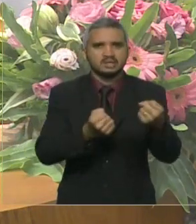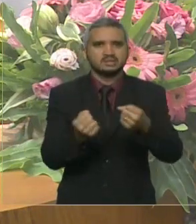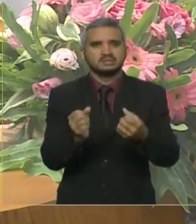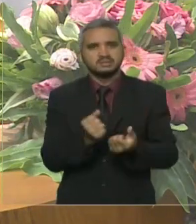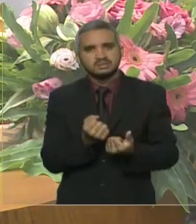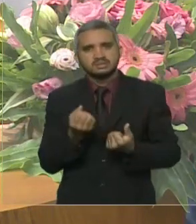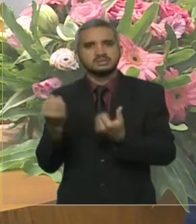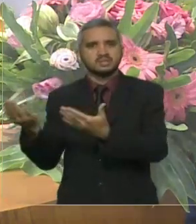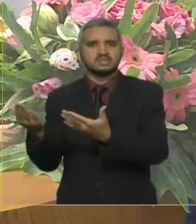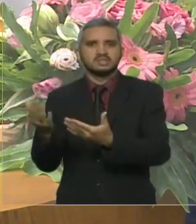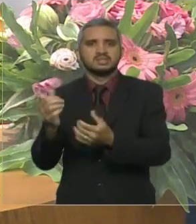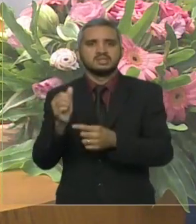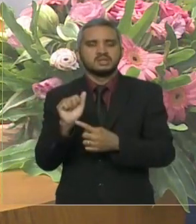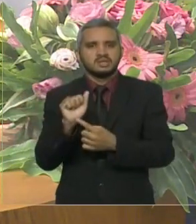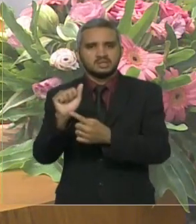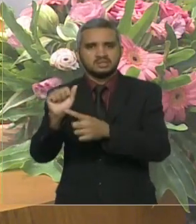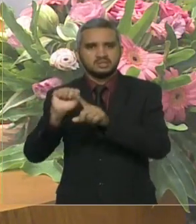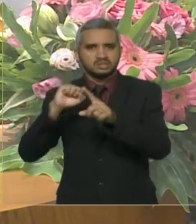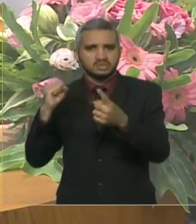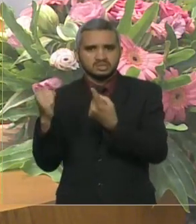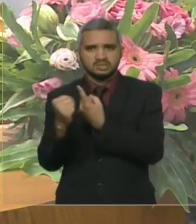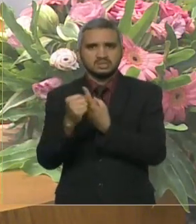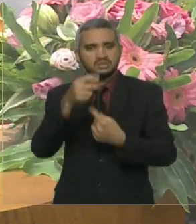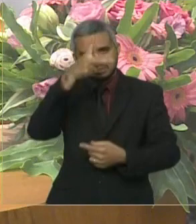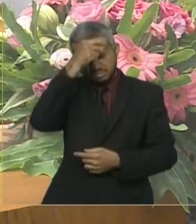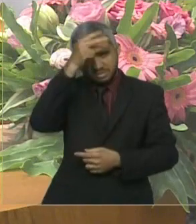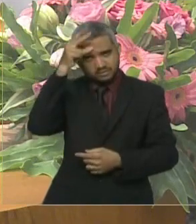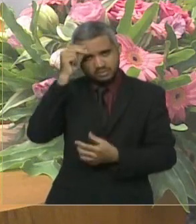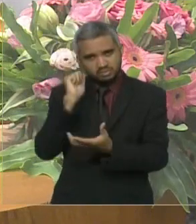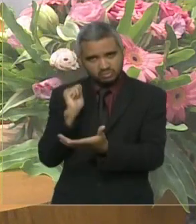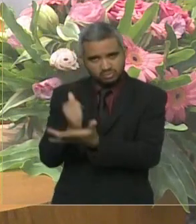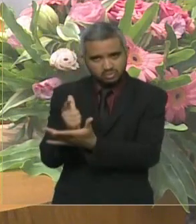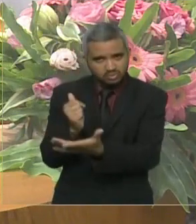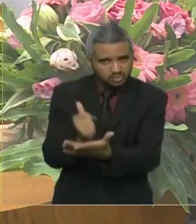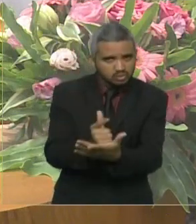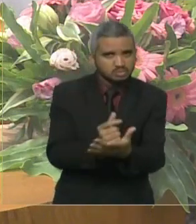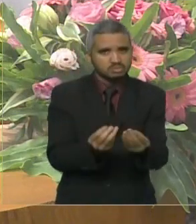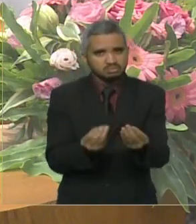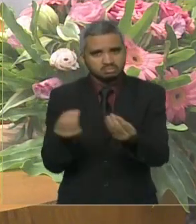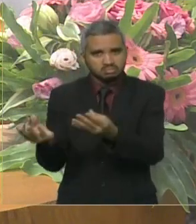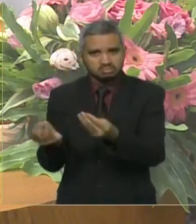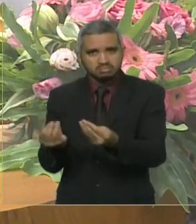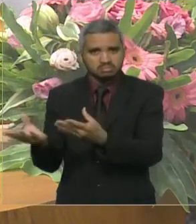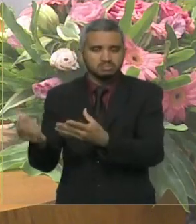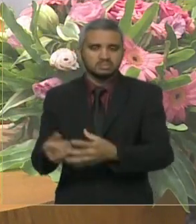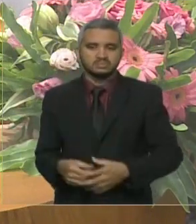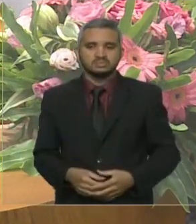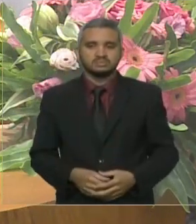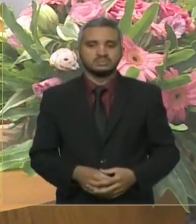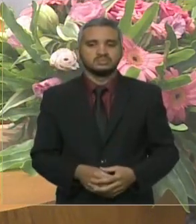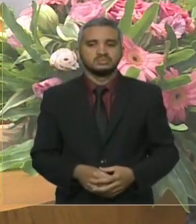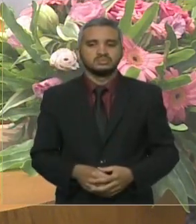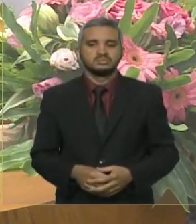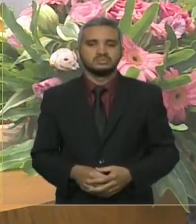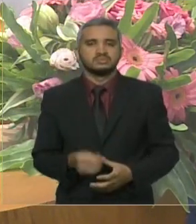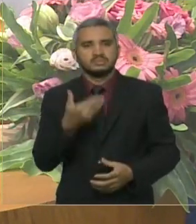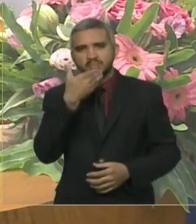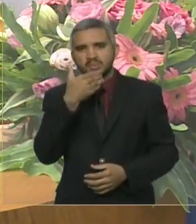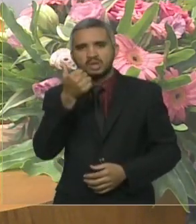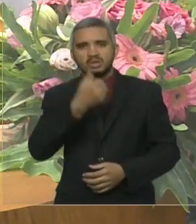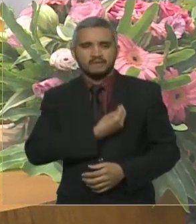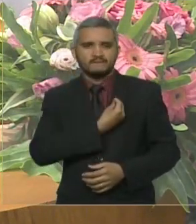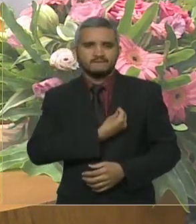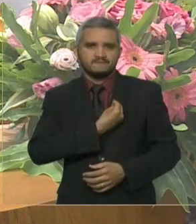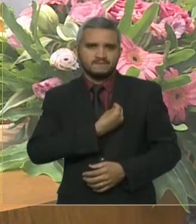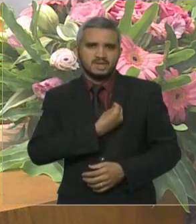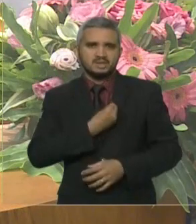social, comprado pelo prefeito municipal para melhorar ali a vida das pessoas,